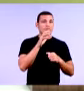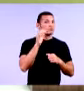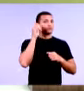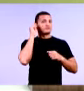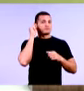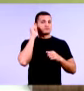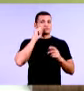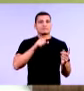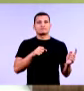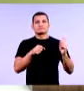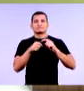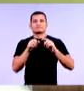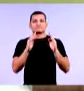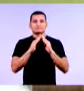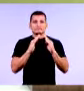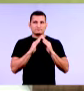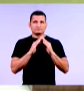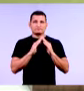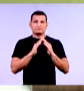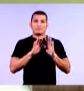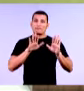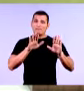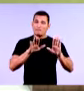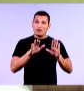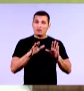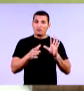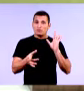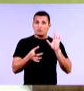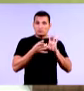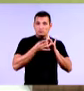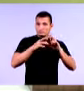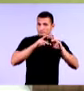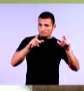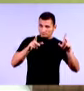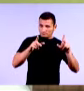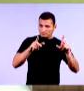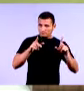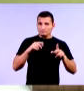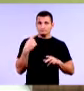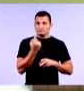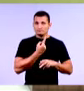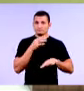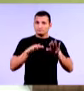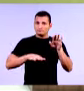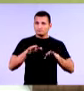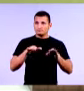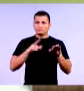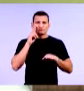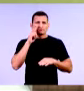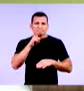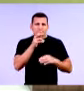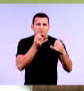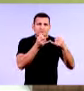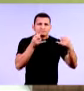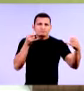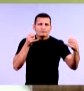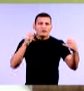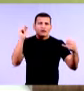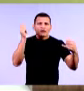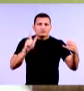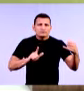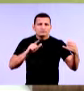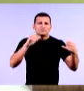para casa. Né? Então, assim, mas puxando para o nosso contexto, nós temos que muitas vezes nós vemos uns cabinhos azuis, uns cabinhos